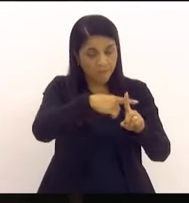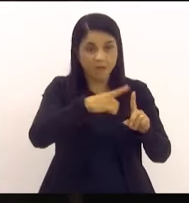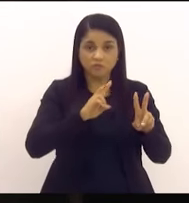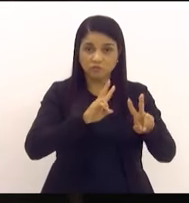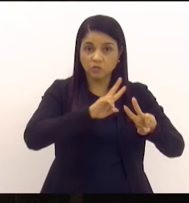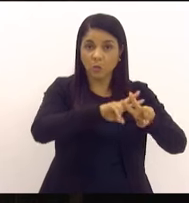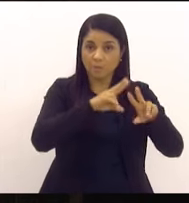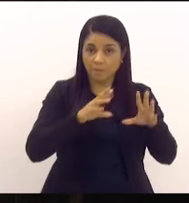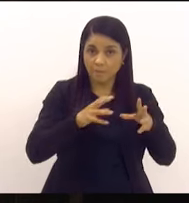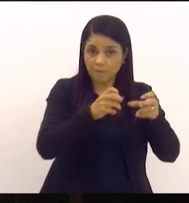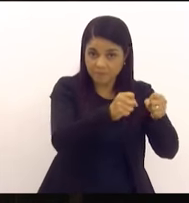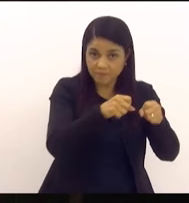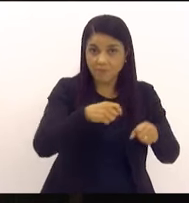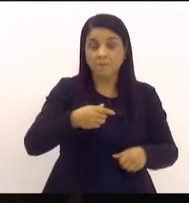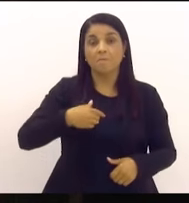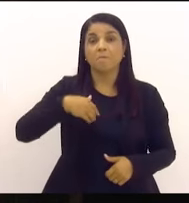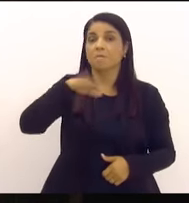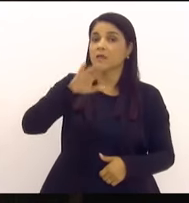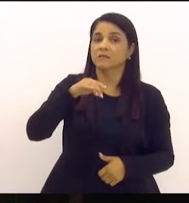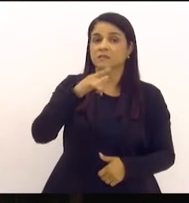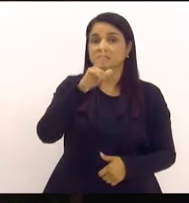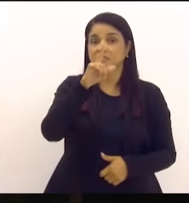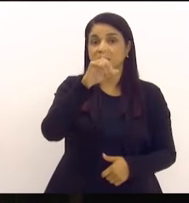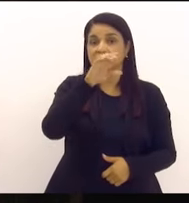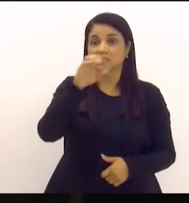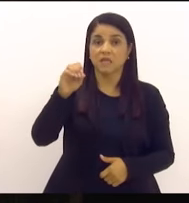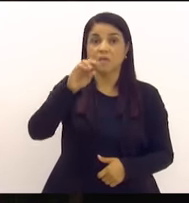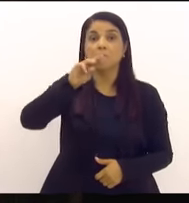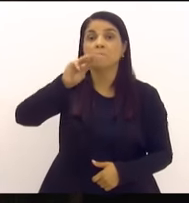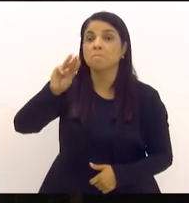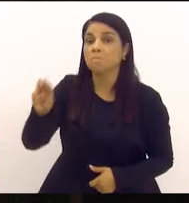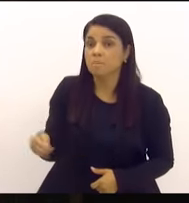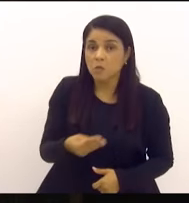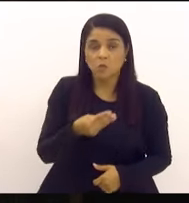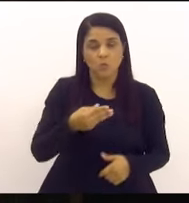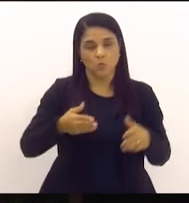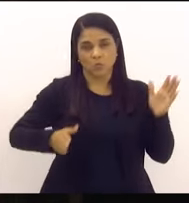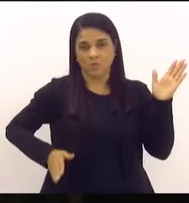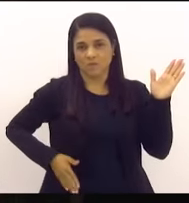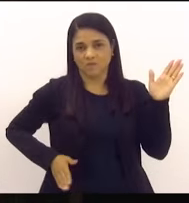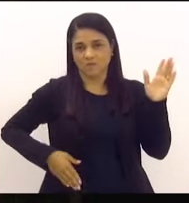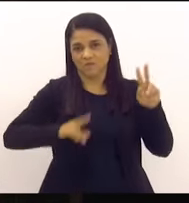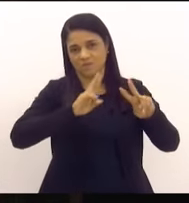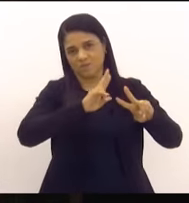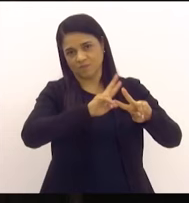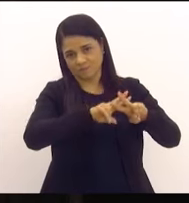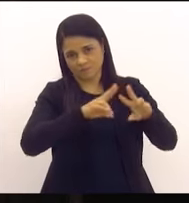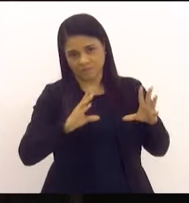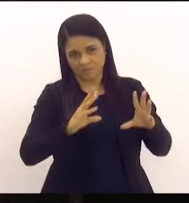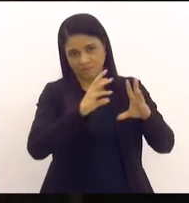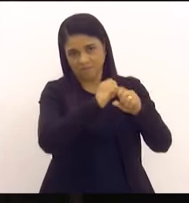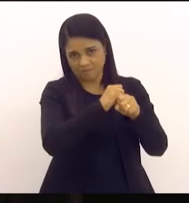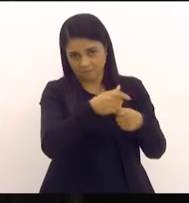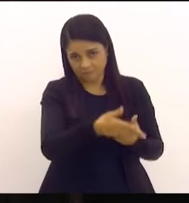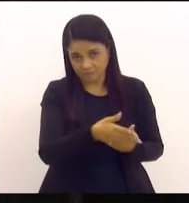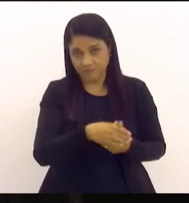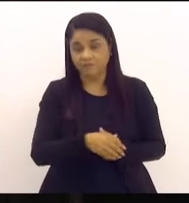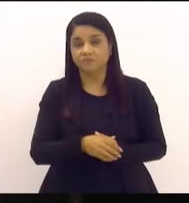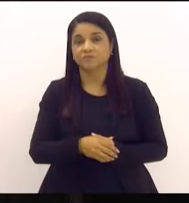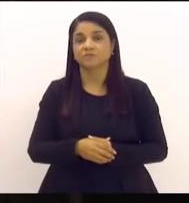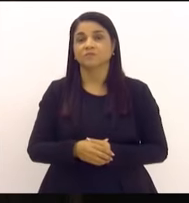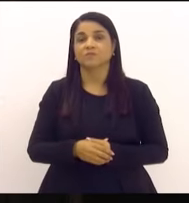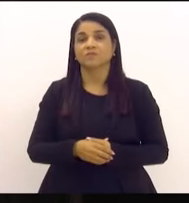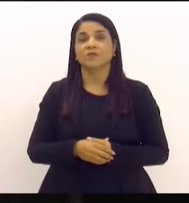mil criminosos. É sobre isso que nós estamos tratando. Nós estamos tratando aqui sobre